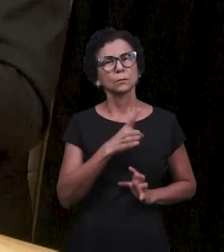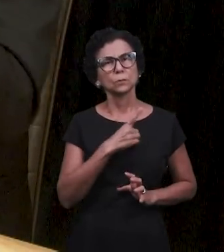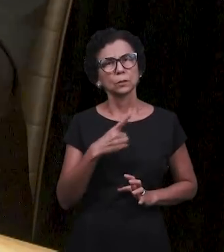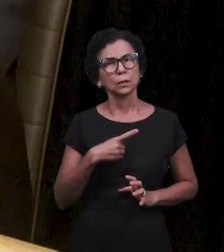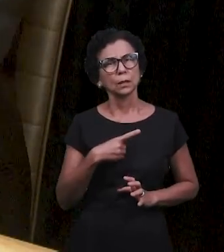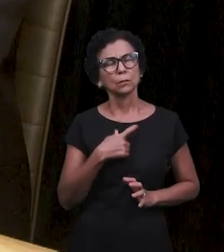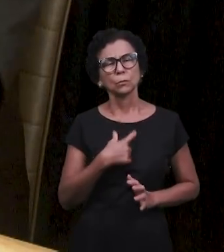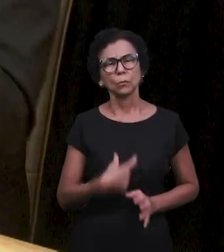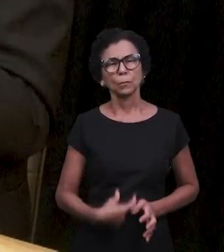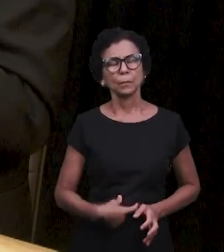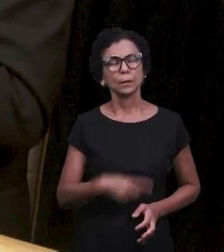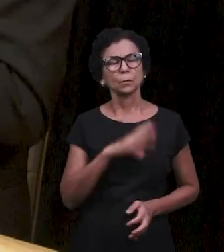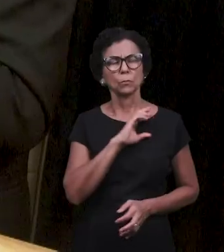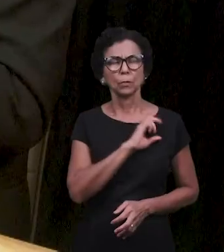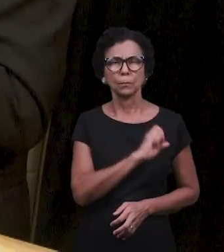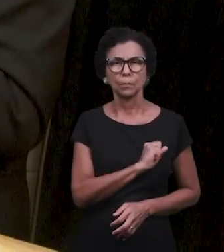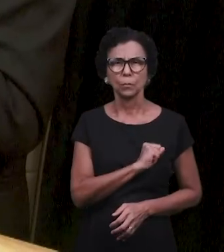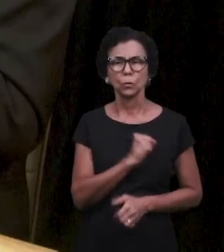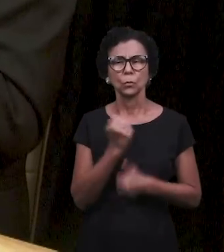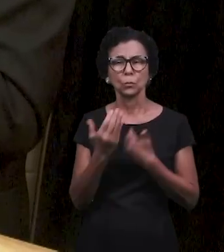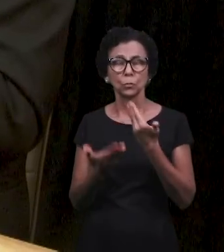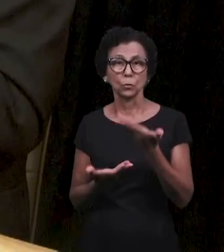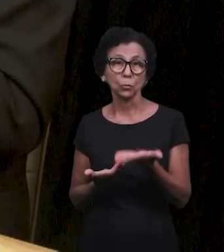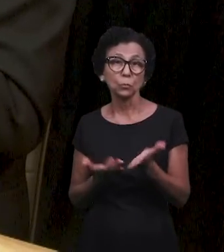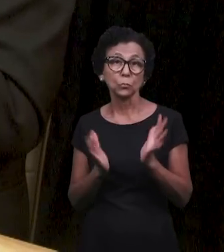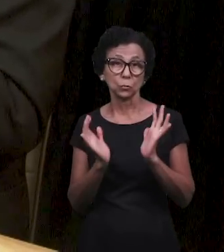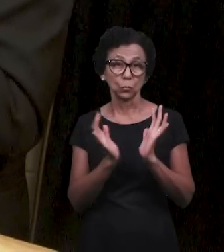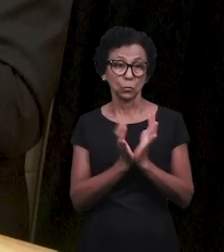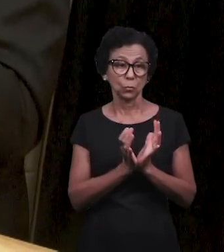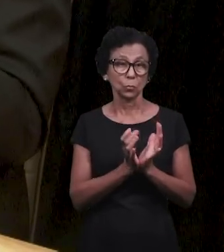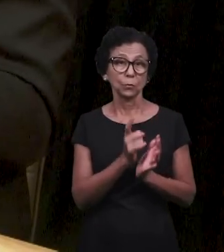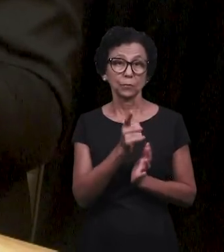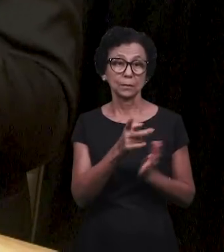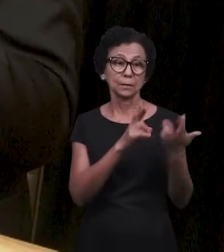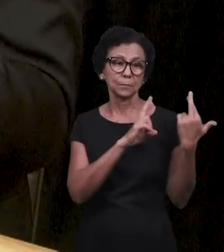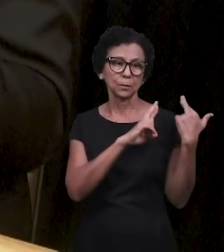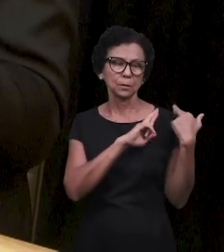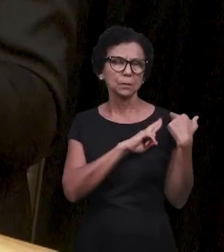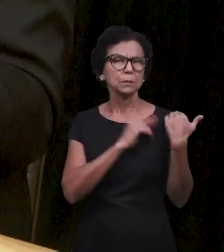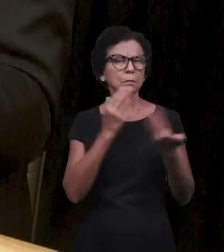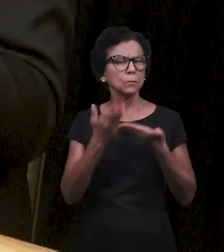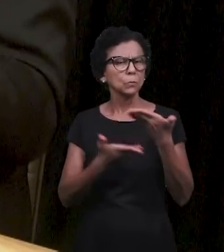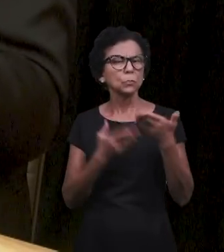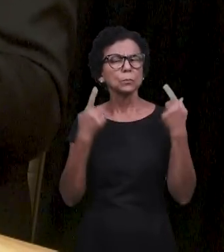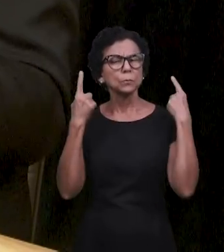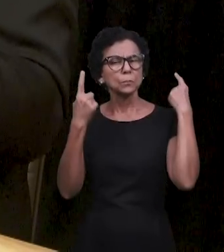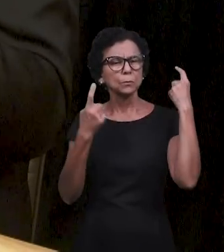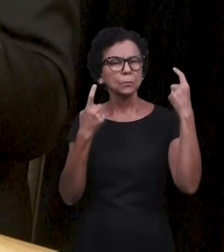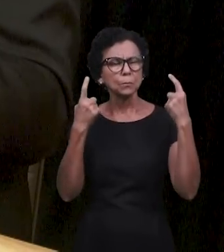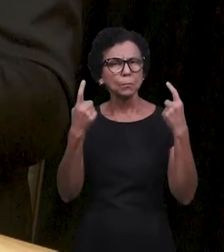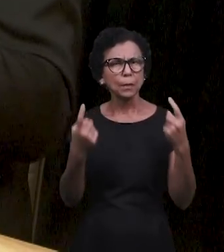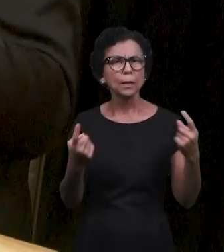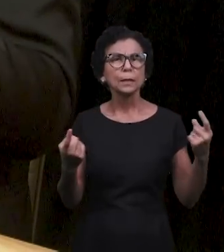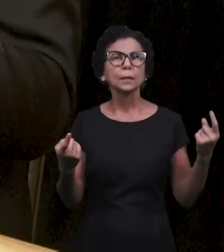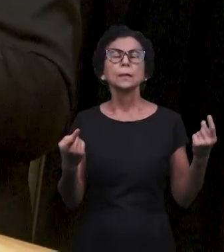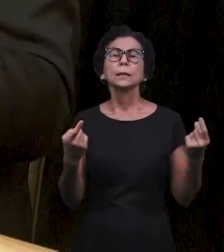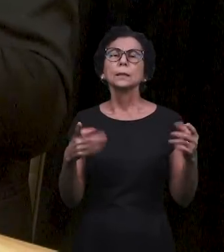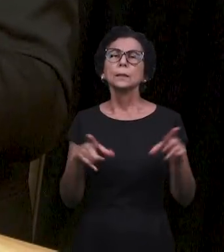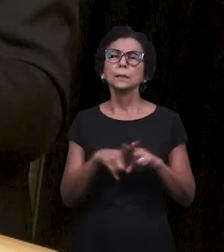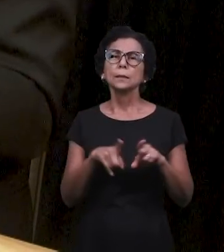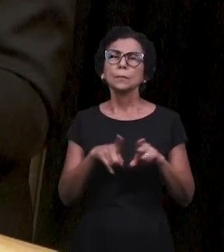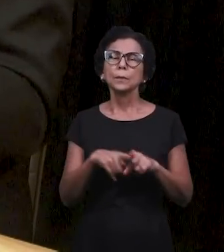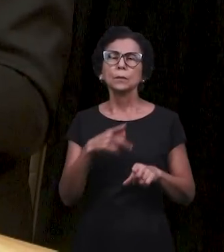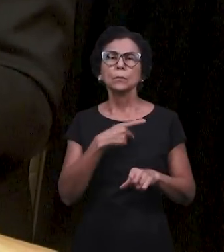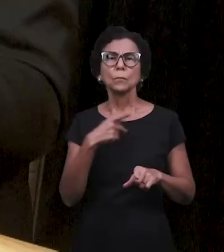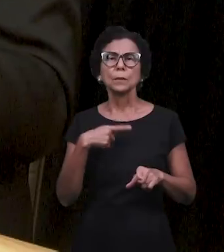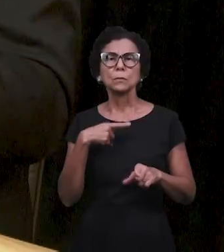pelos membros do seu grupo, né? E trazendo ao ministério aquilo que é assunto do